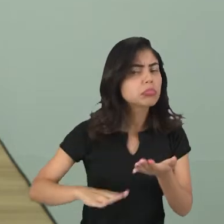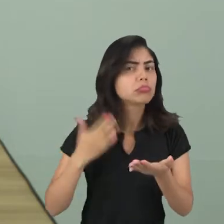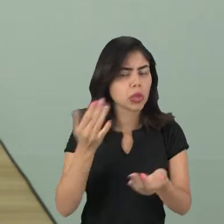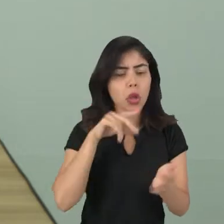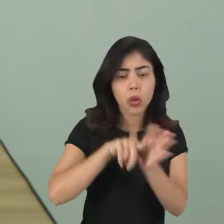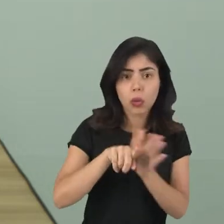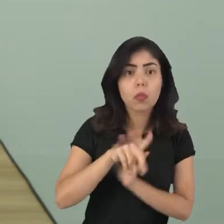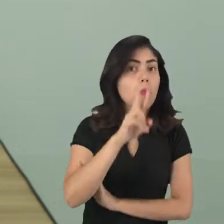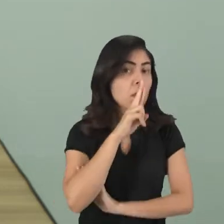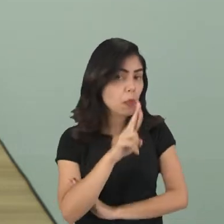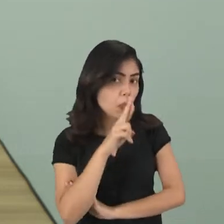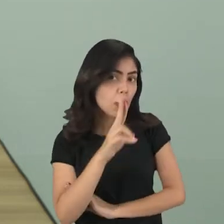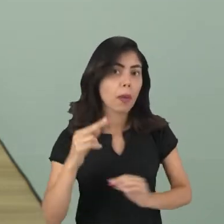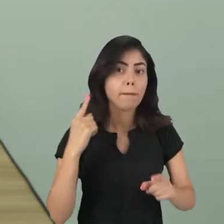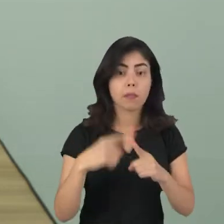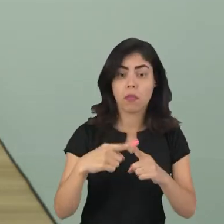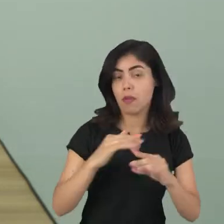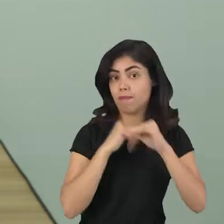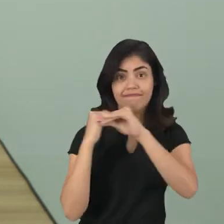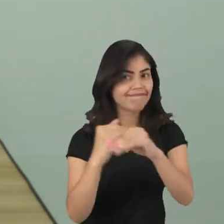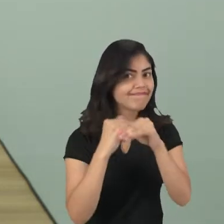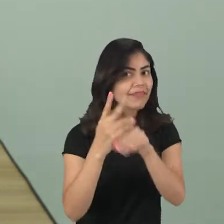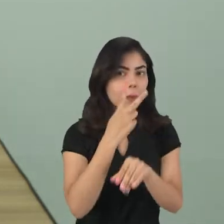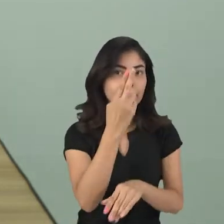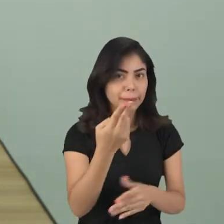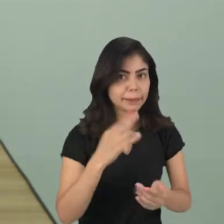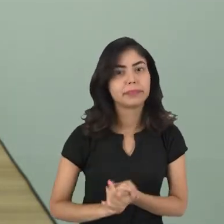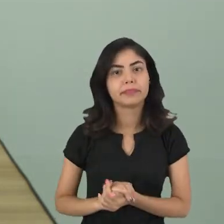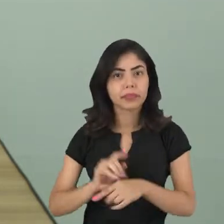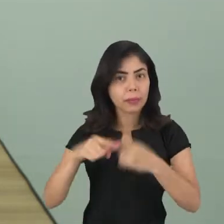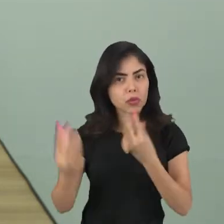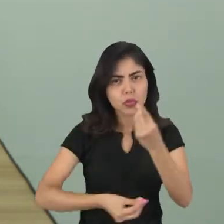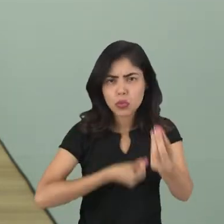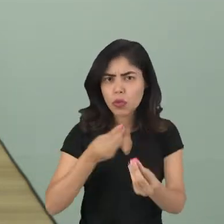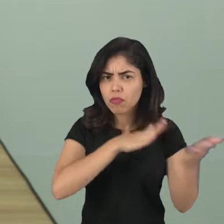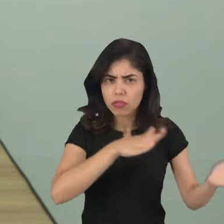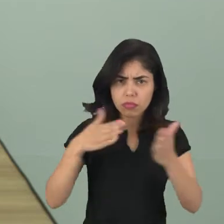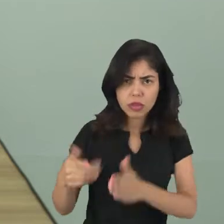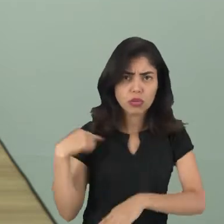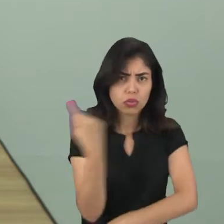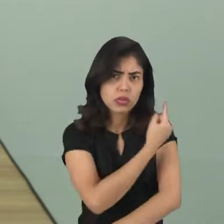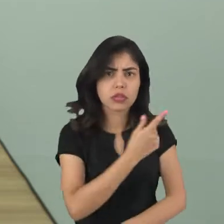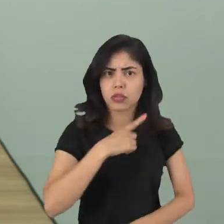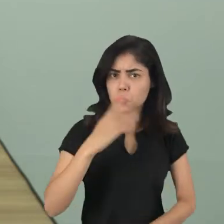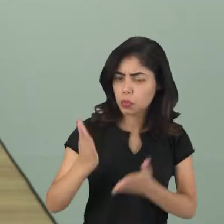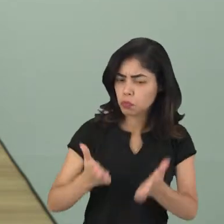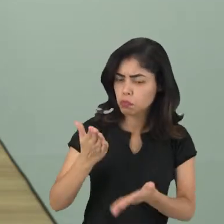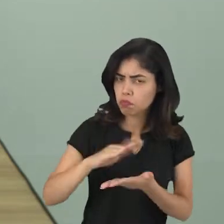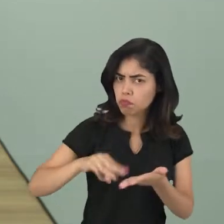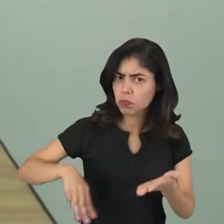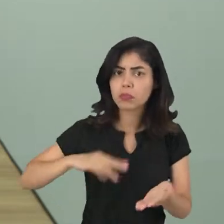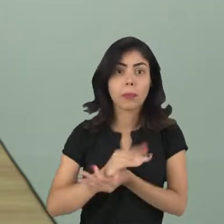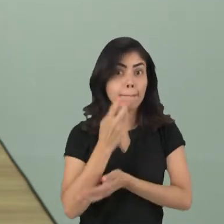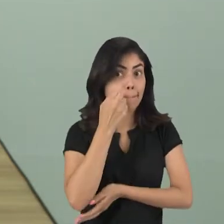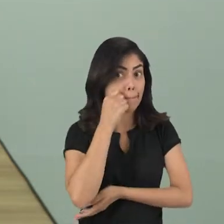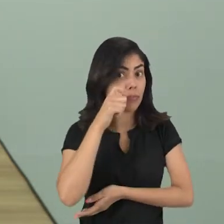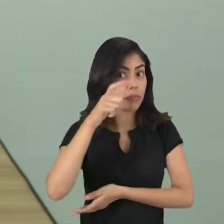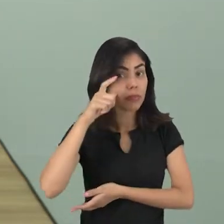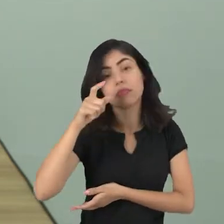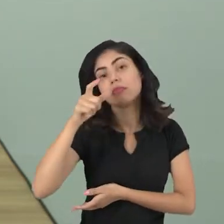hora de responder, porque parece tudo igual. Mas como isso também faz parte, então nós temos que ler com mais